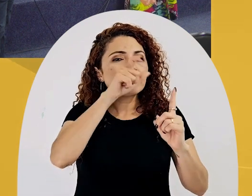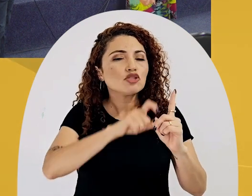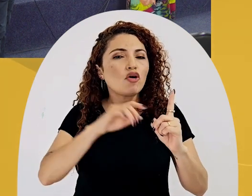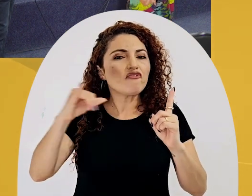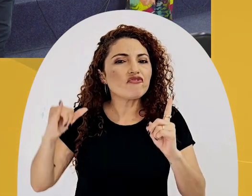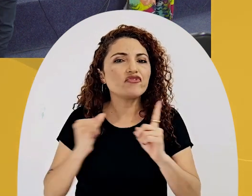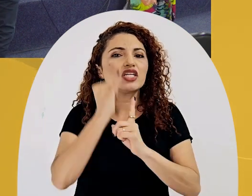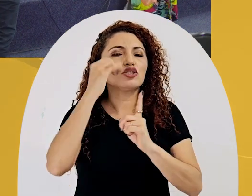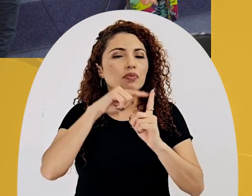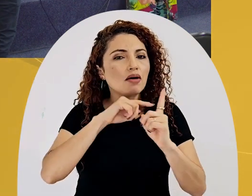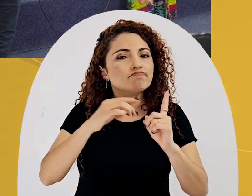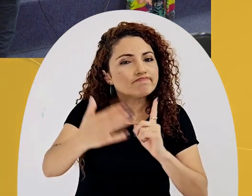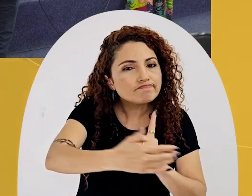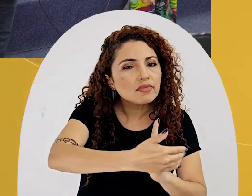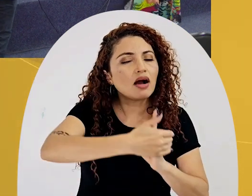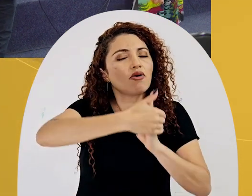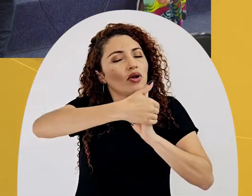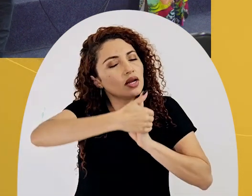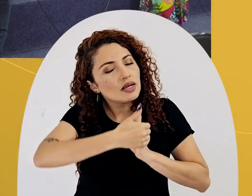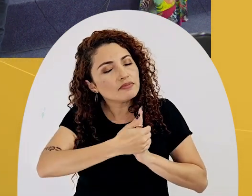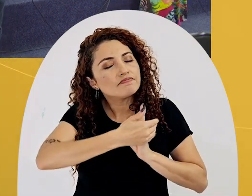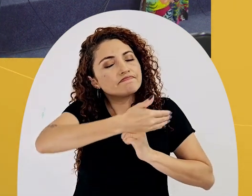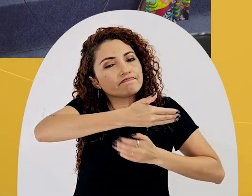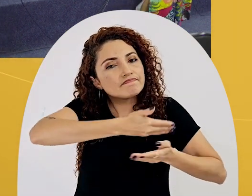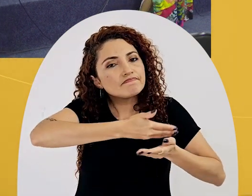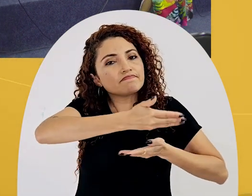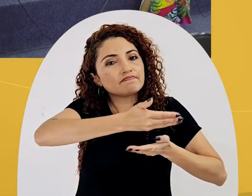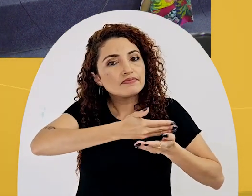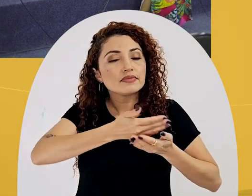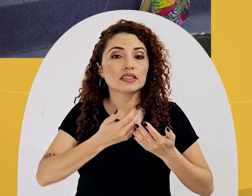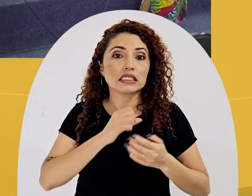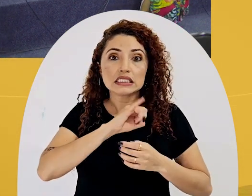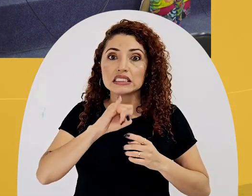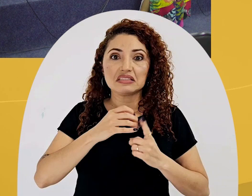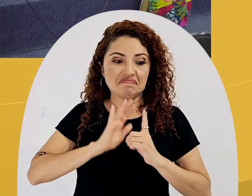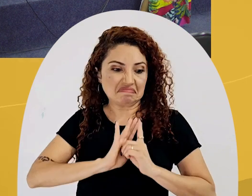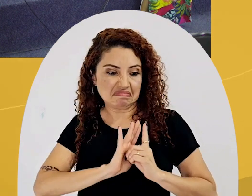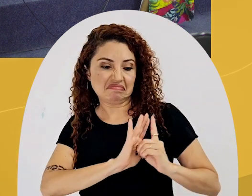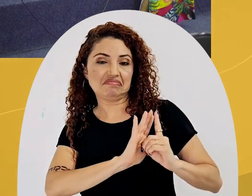preparadas para isso. E isso é um pouquinho do que a Letícia falou, isso adoece.